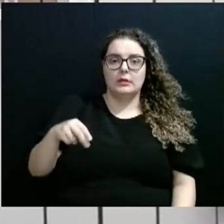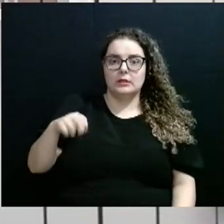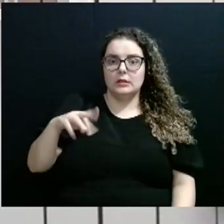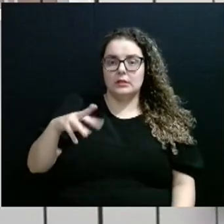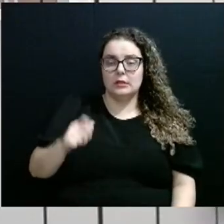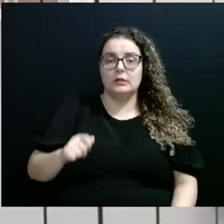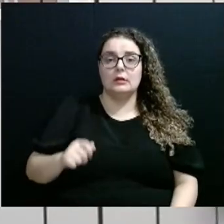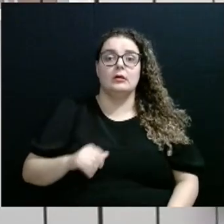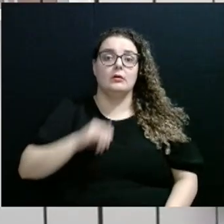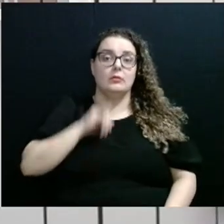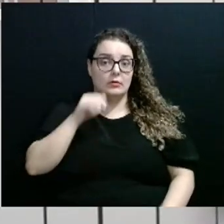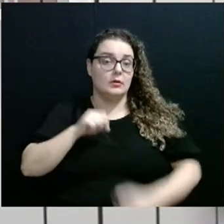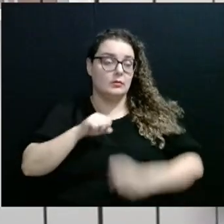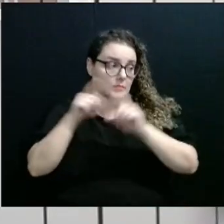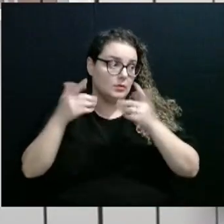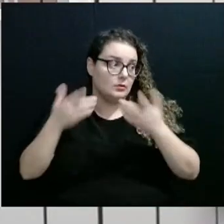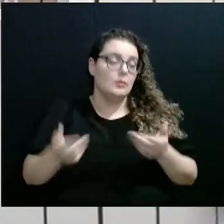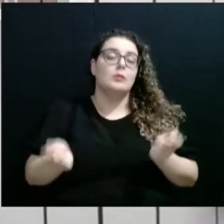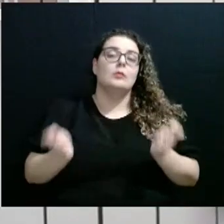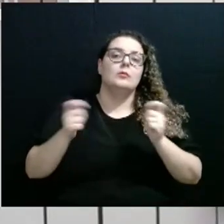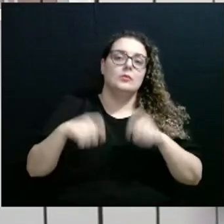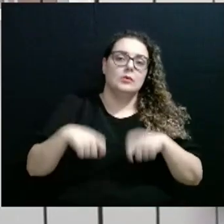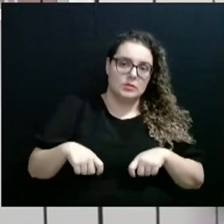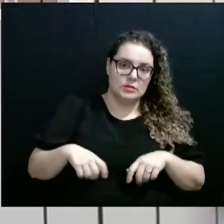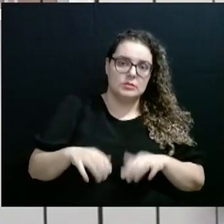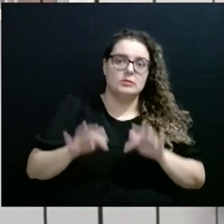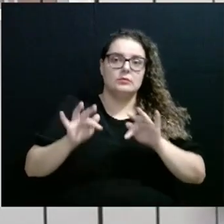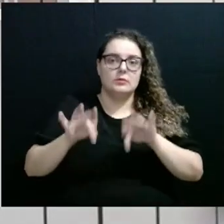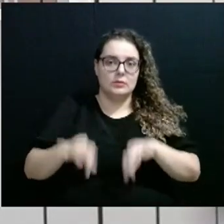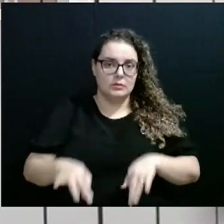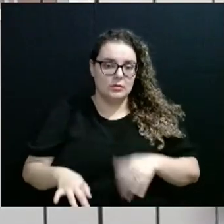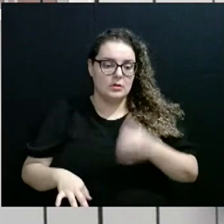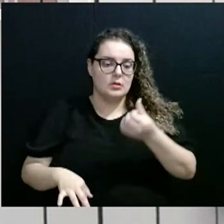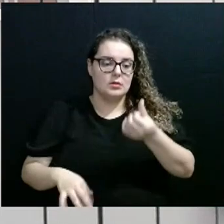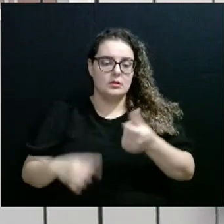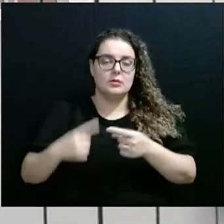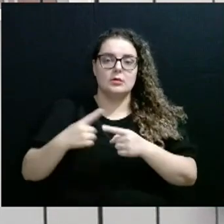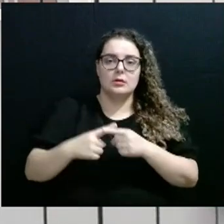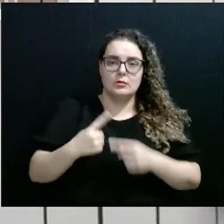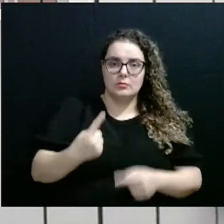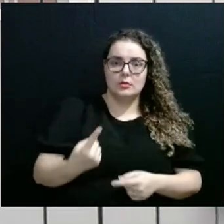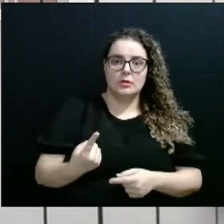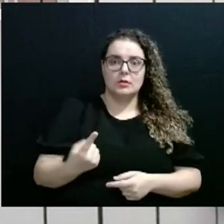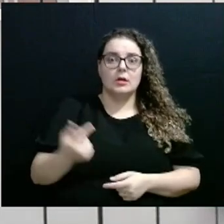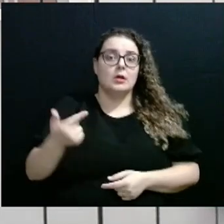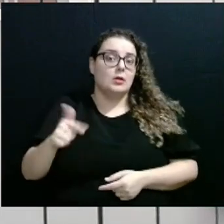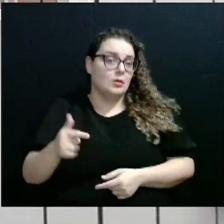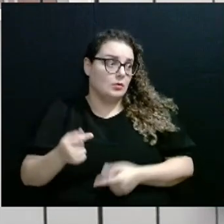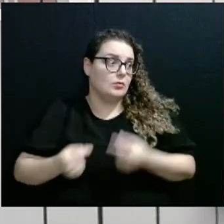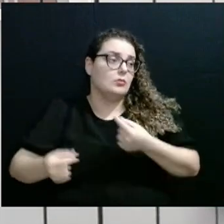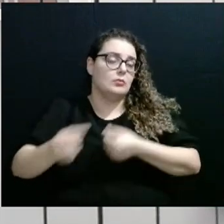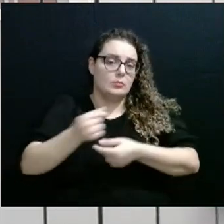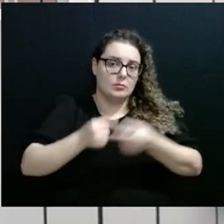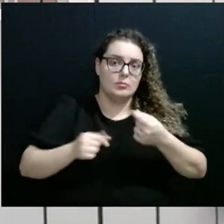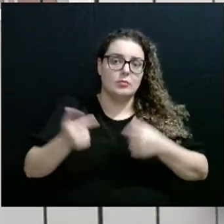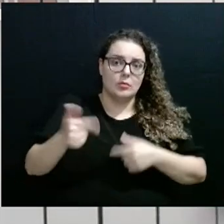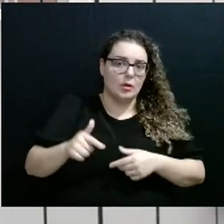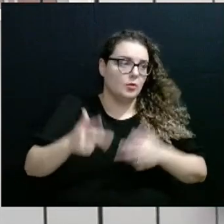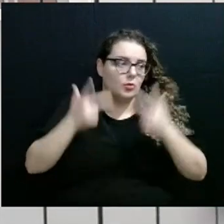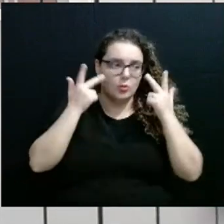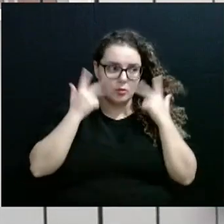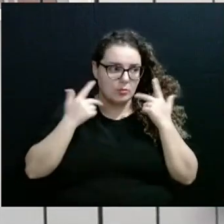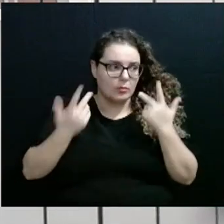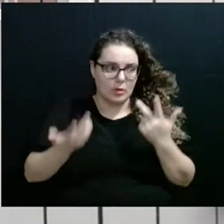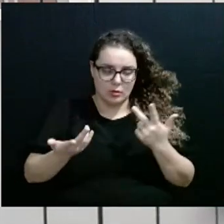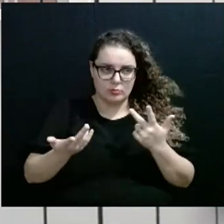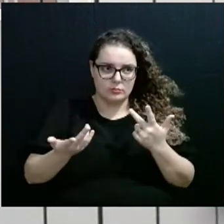é possível acabar com a escala 6x1 e manter as necessidades econômicas do país. Essa